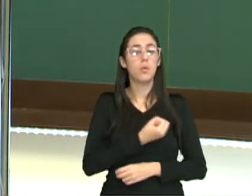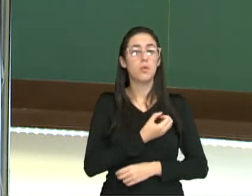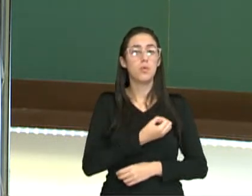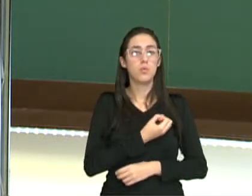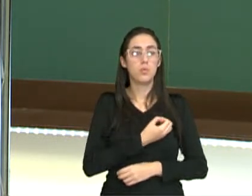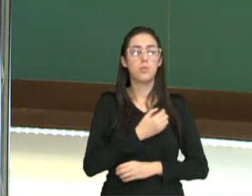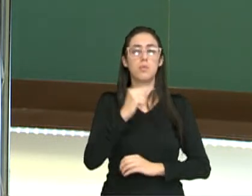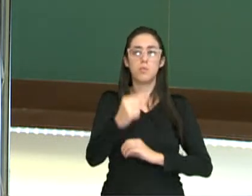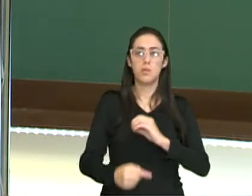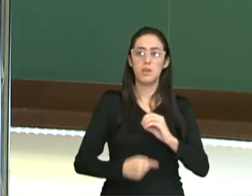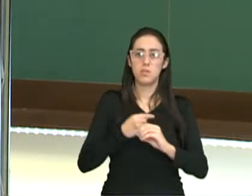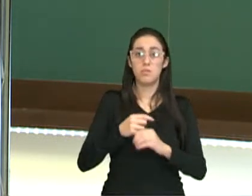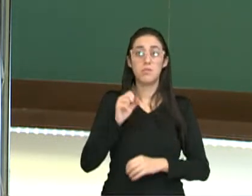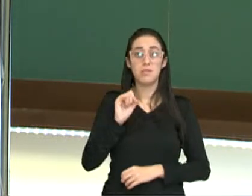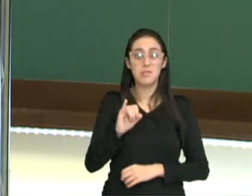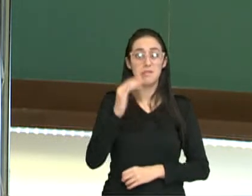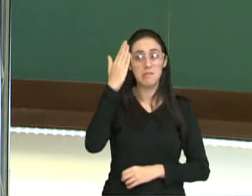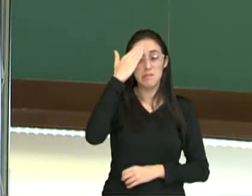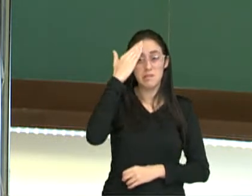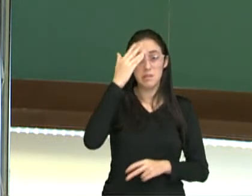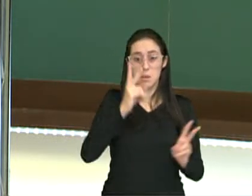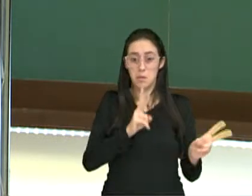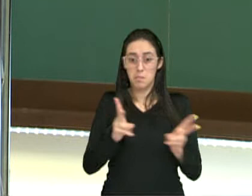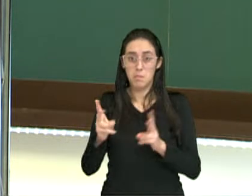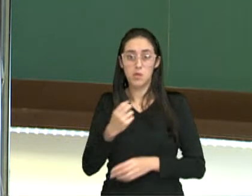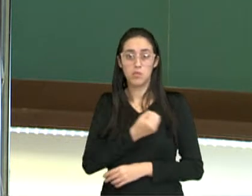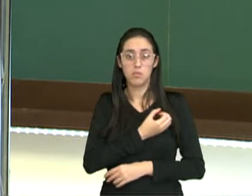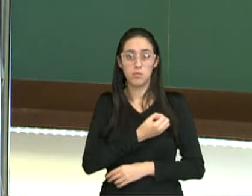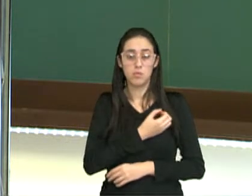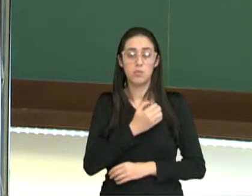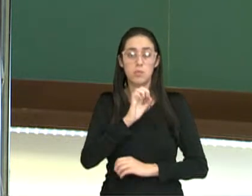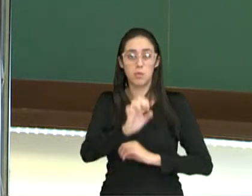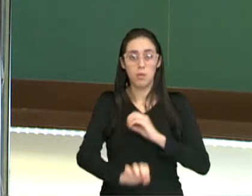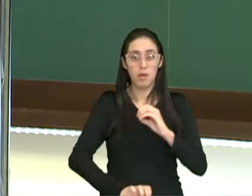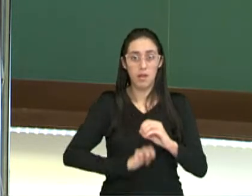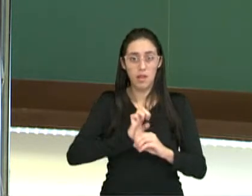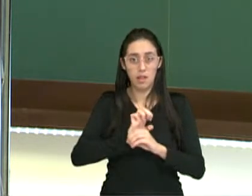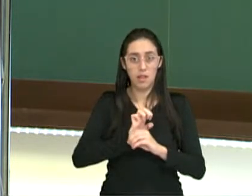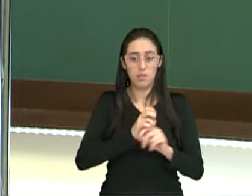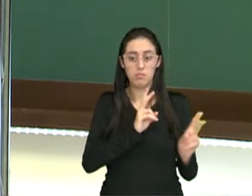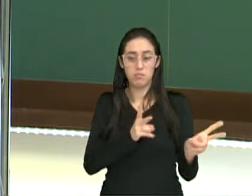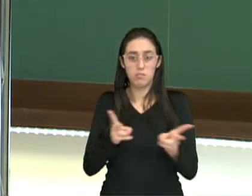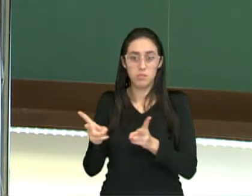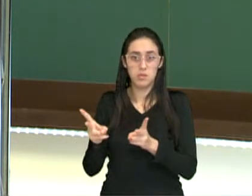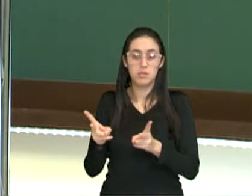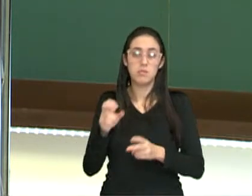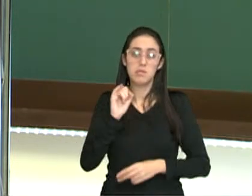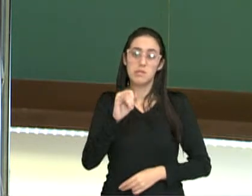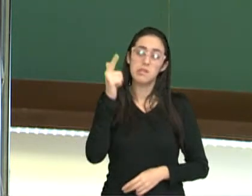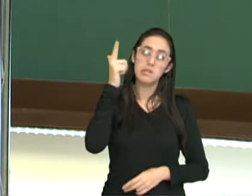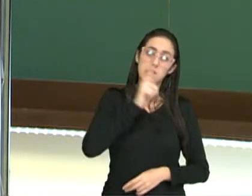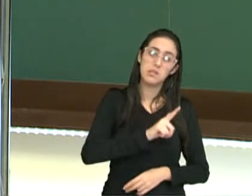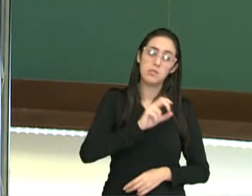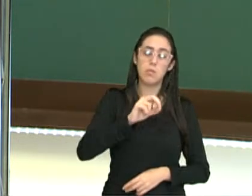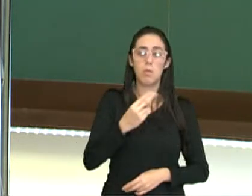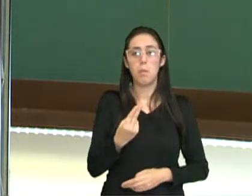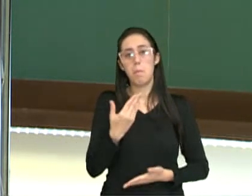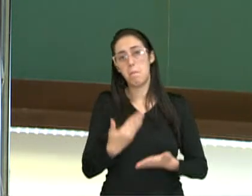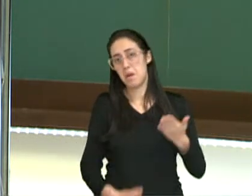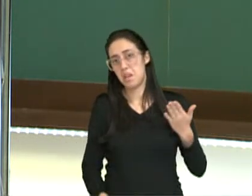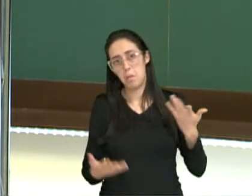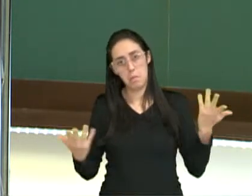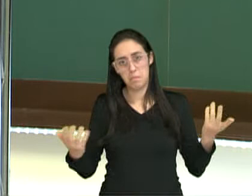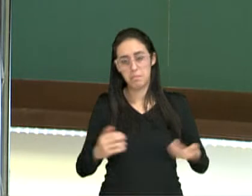gente saber se vai ter exatamente o mesmo número de elétrons que o número atômico, no caso de ser neutro, se ganhou um elétron ou se perdeu um